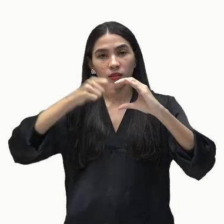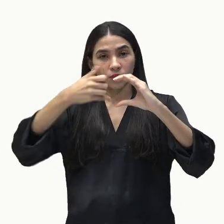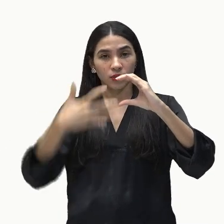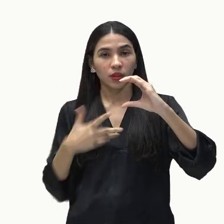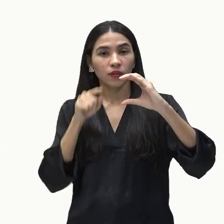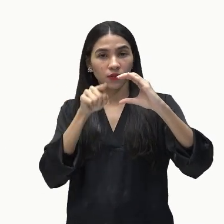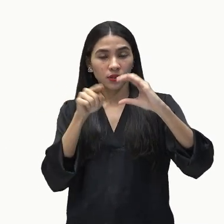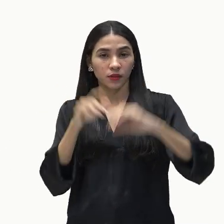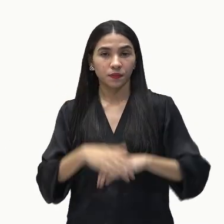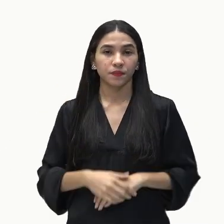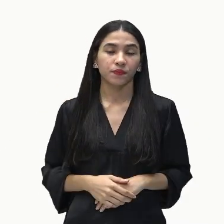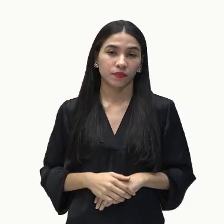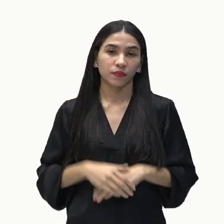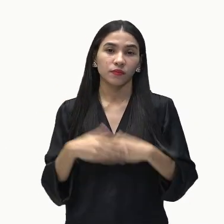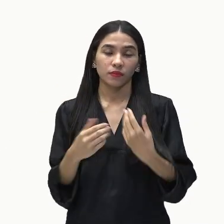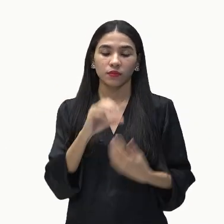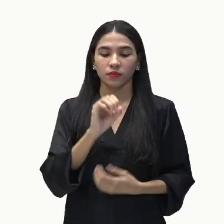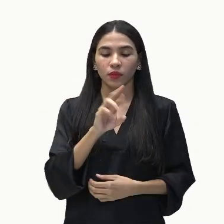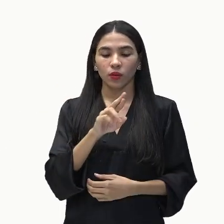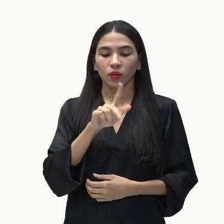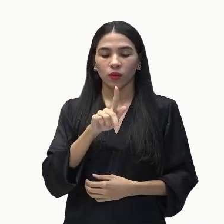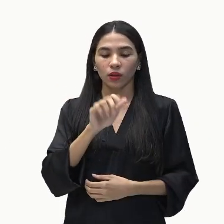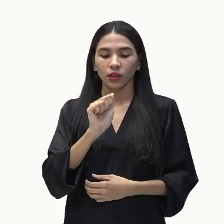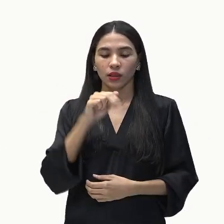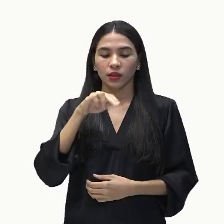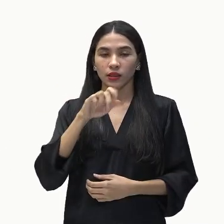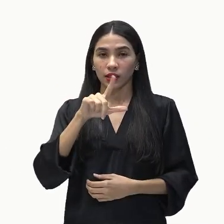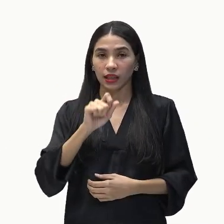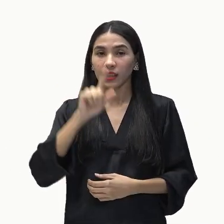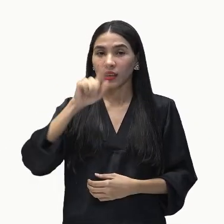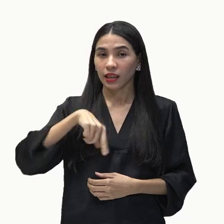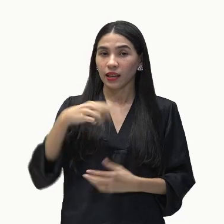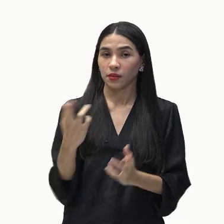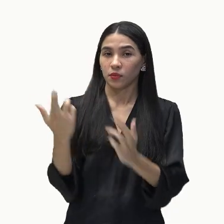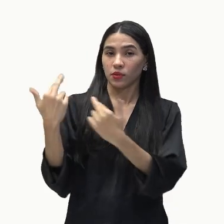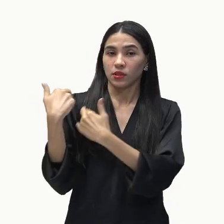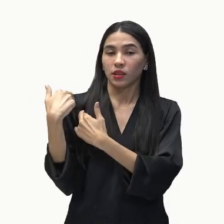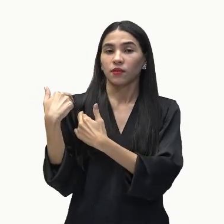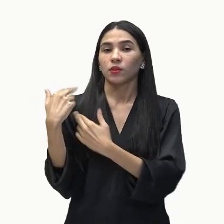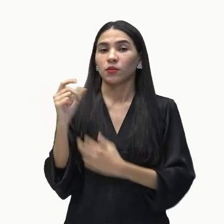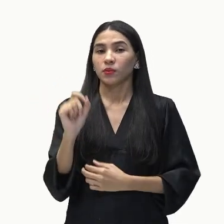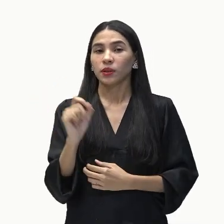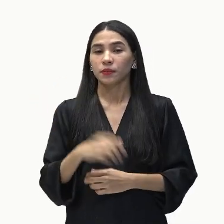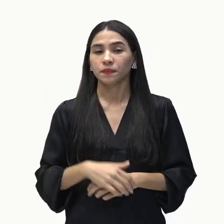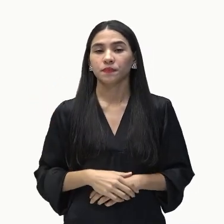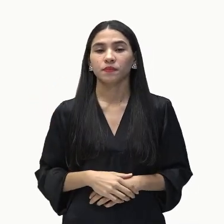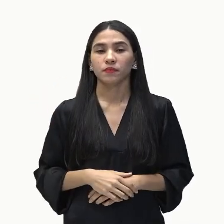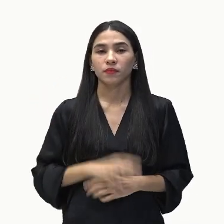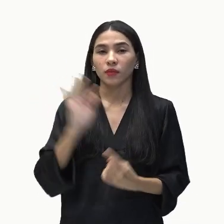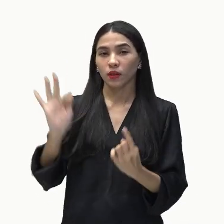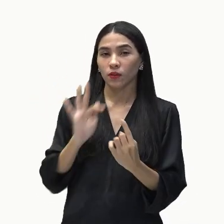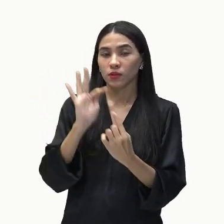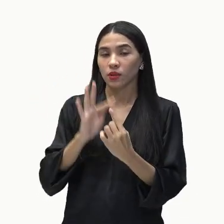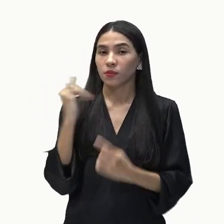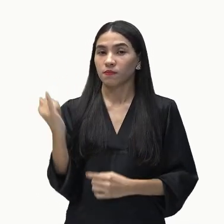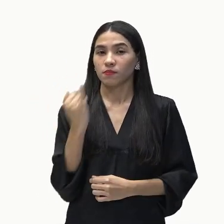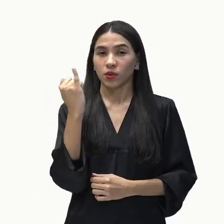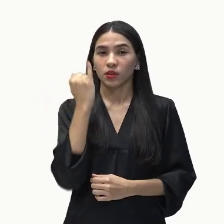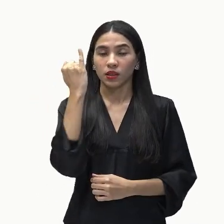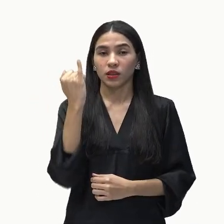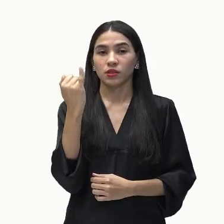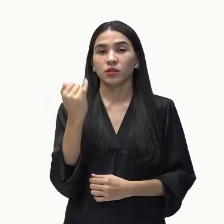vocês. E as organelas, elas são responsáveis, como eu havia falado, por funções importantíssimas